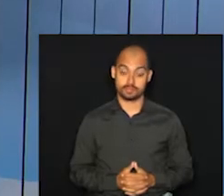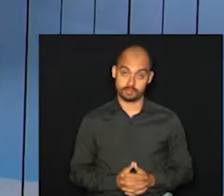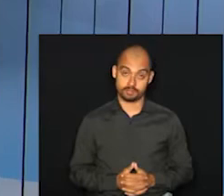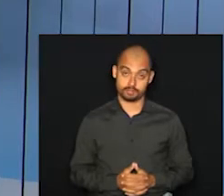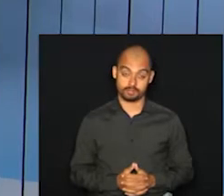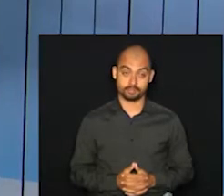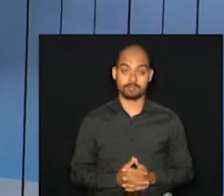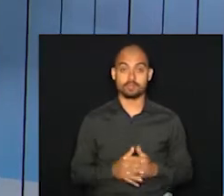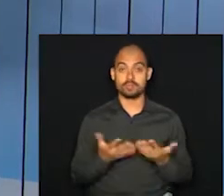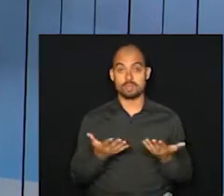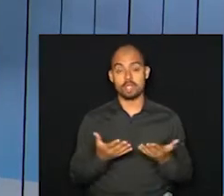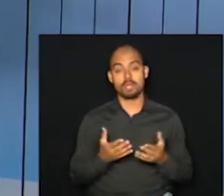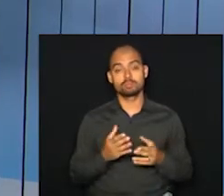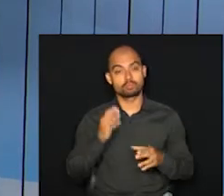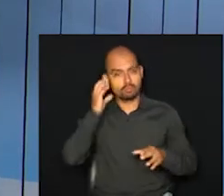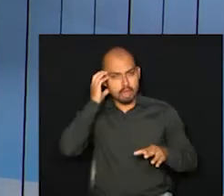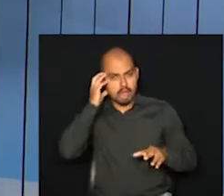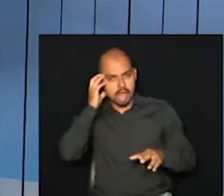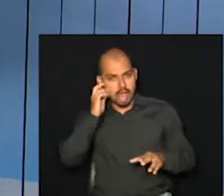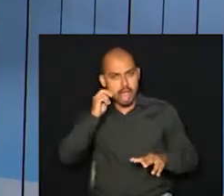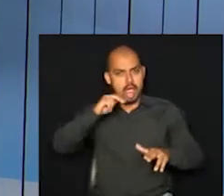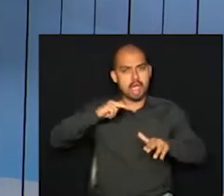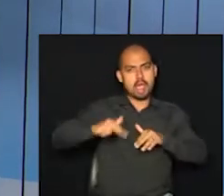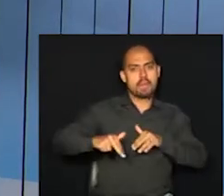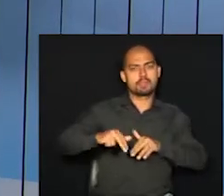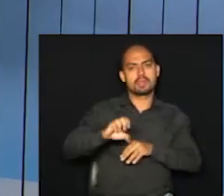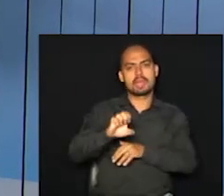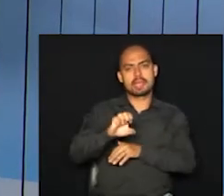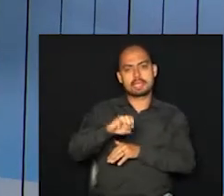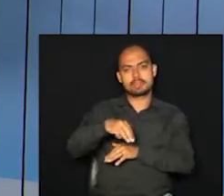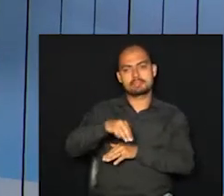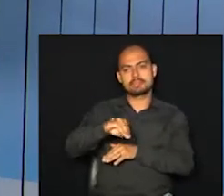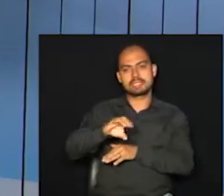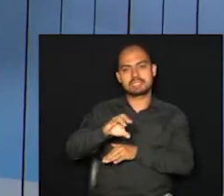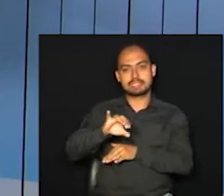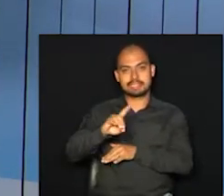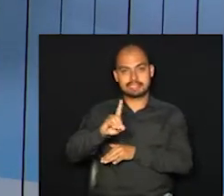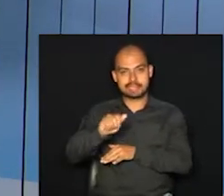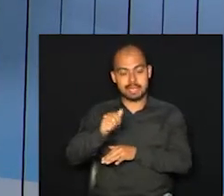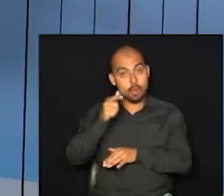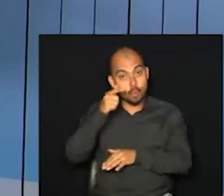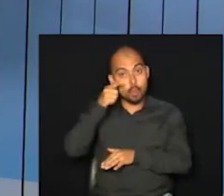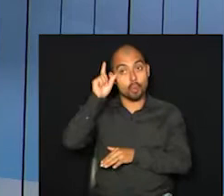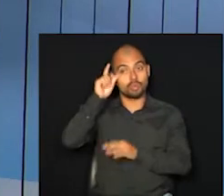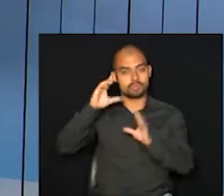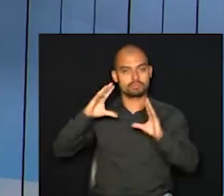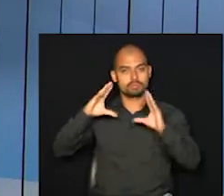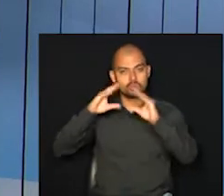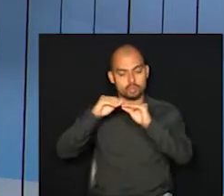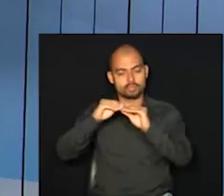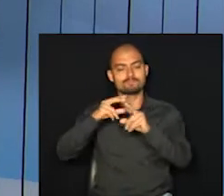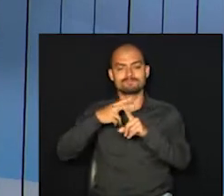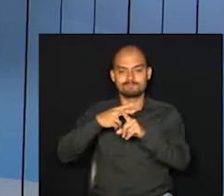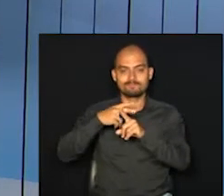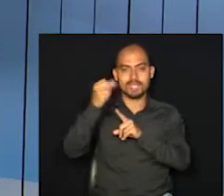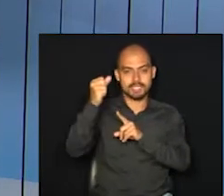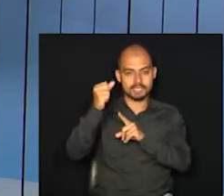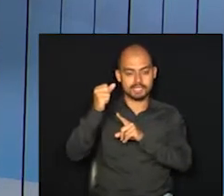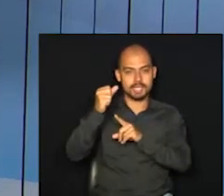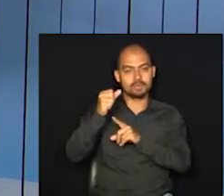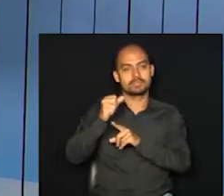E o rapper brasileiro Emicida ganhou na noite de ontem o Grammy Latino pelo